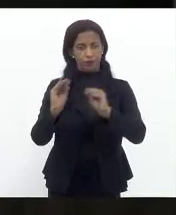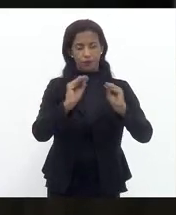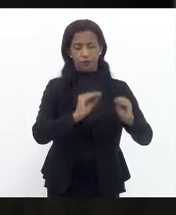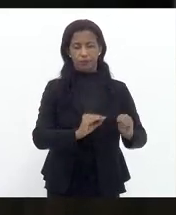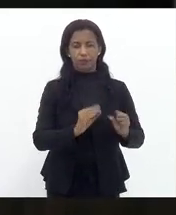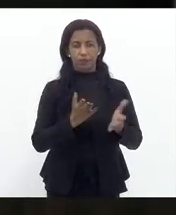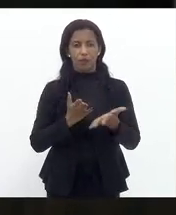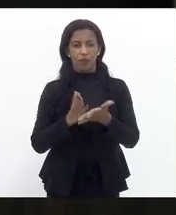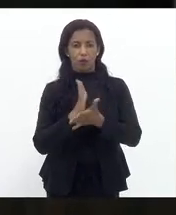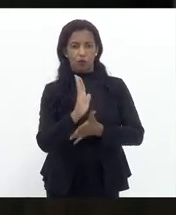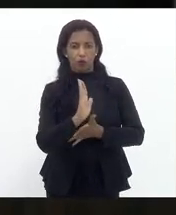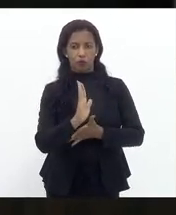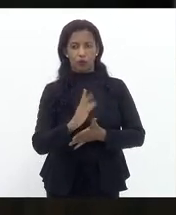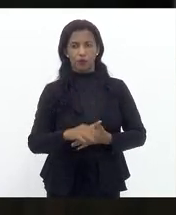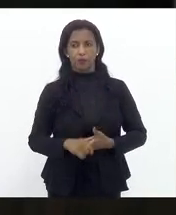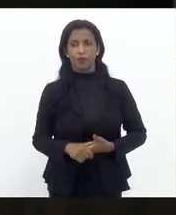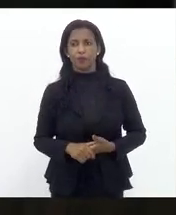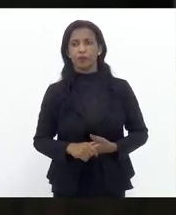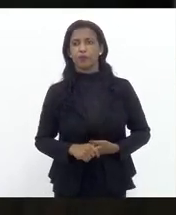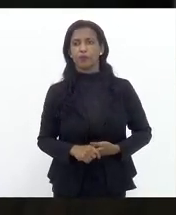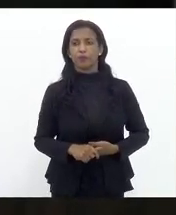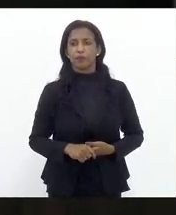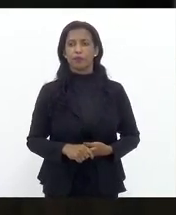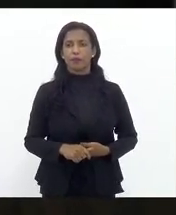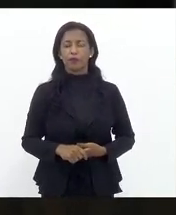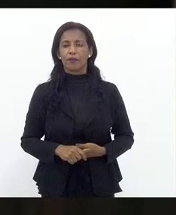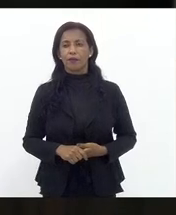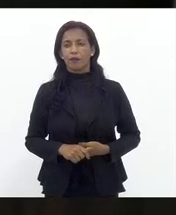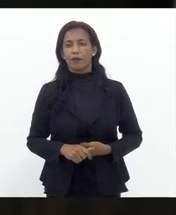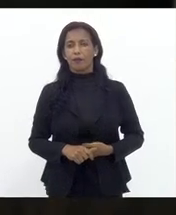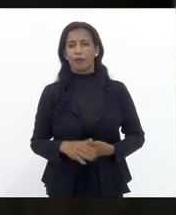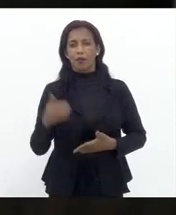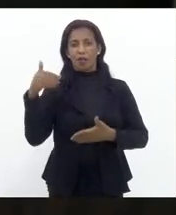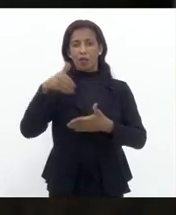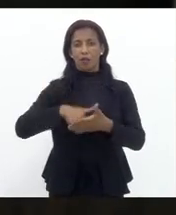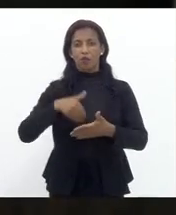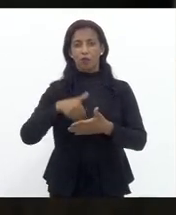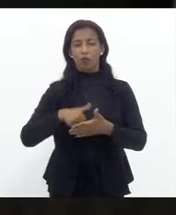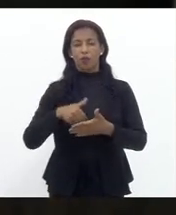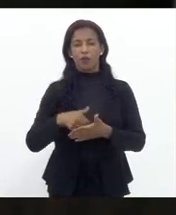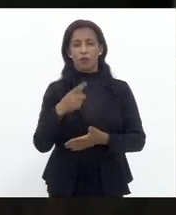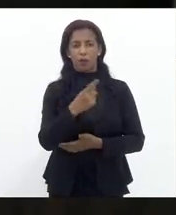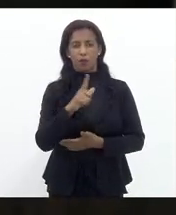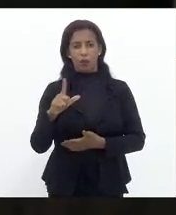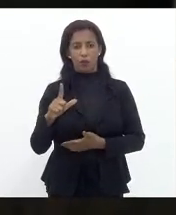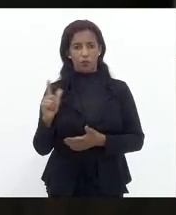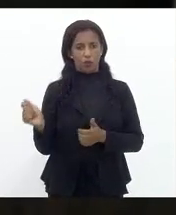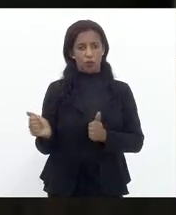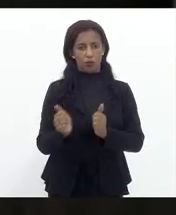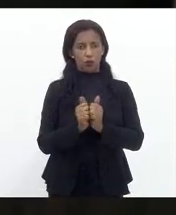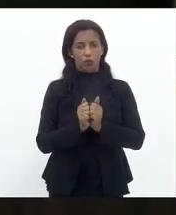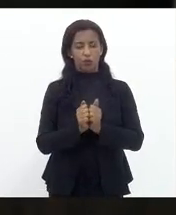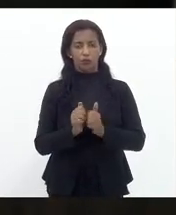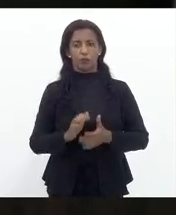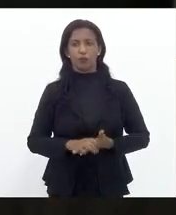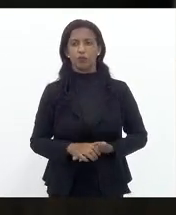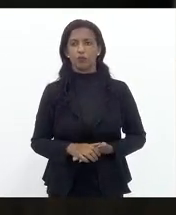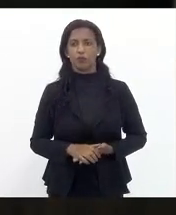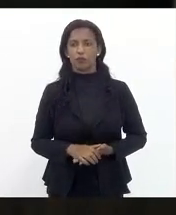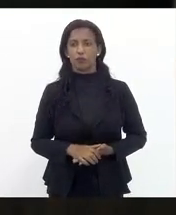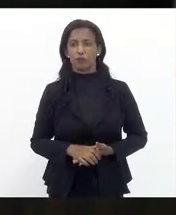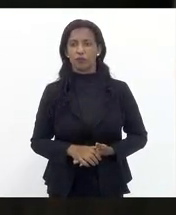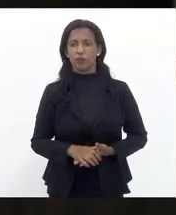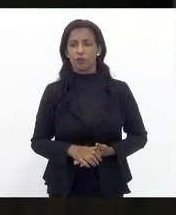votação, a emenda de redação. Os senhores que aprovam, como estão, aprovado. Em votação, projeto assim emendado. Os senhores que aprovam, permaneçam como estão, aprovado.